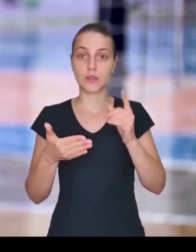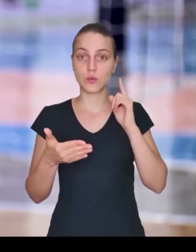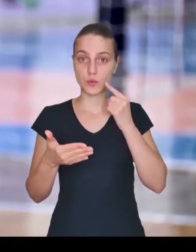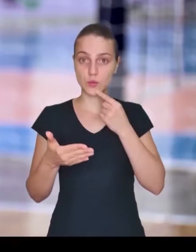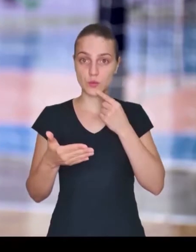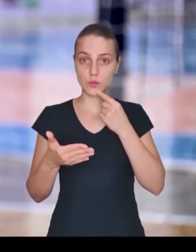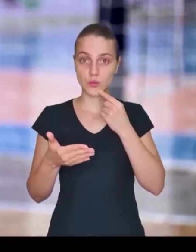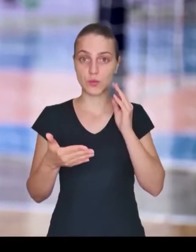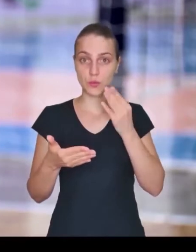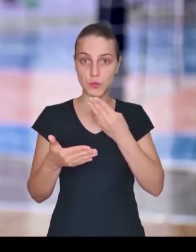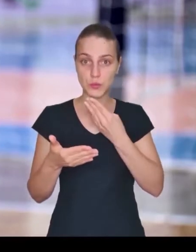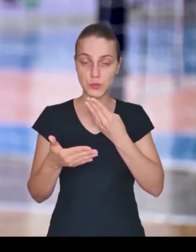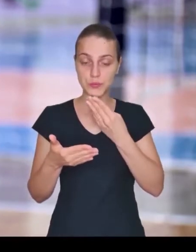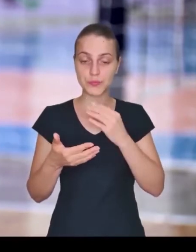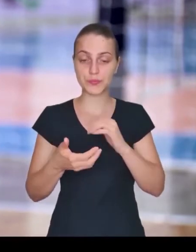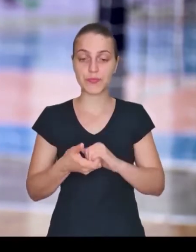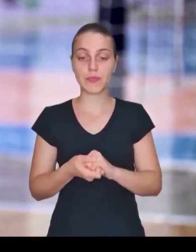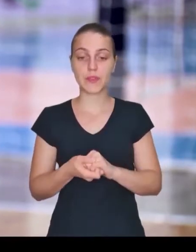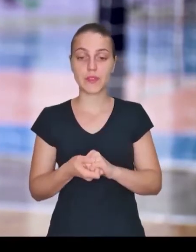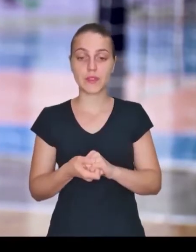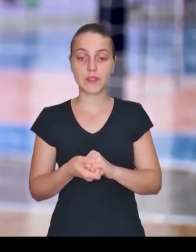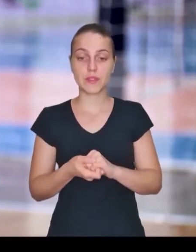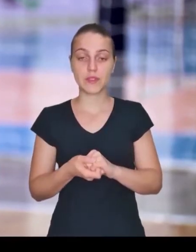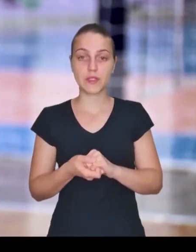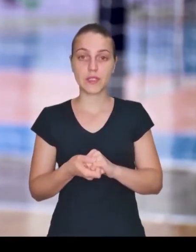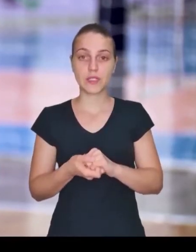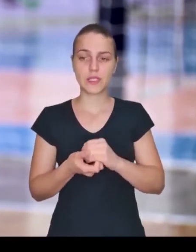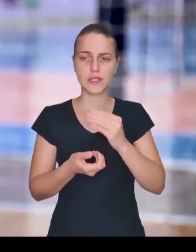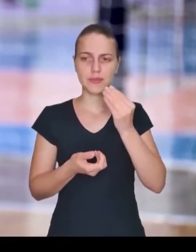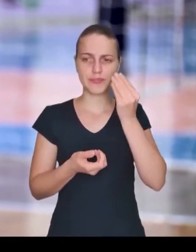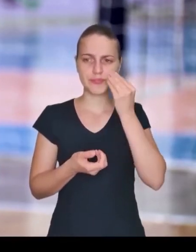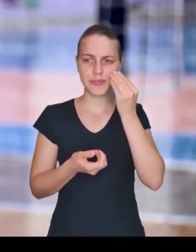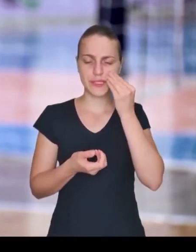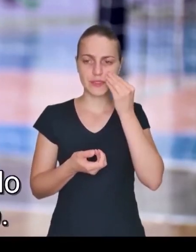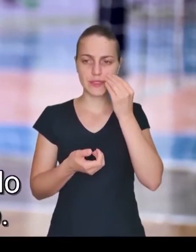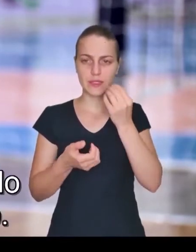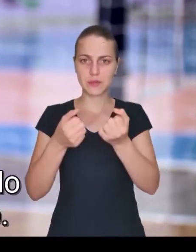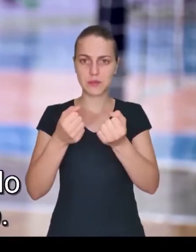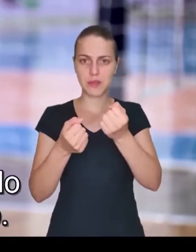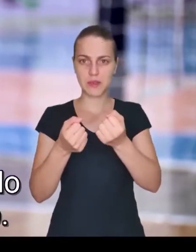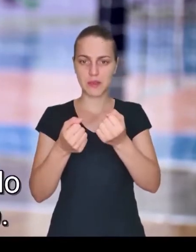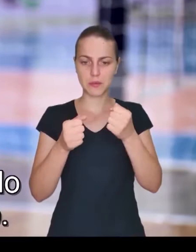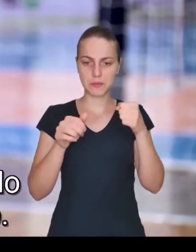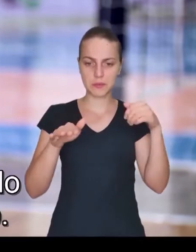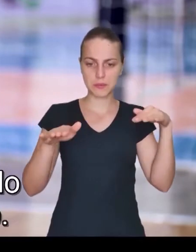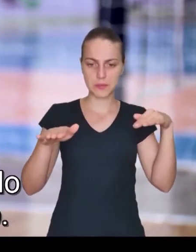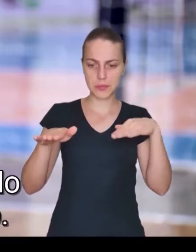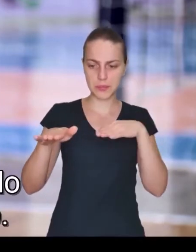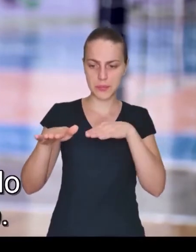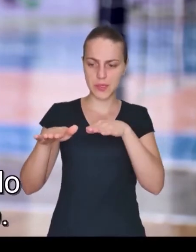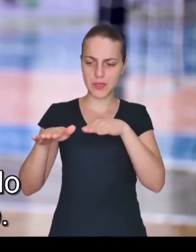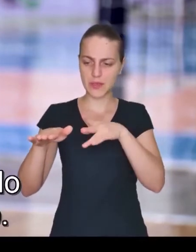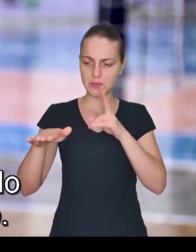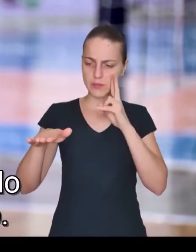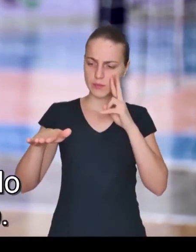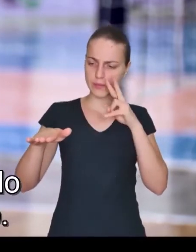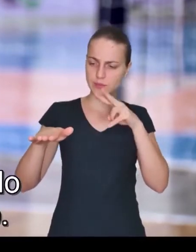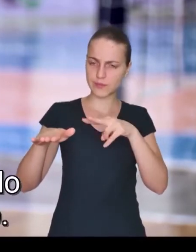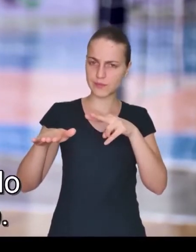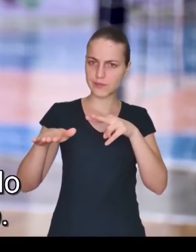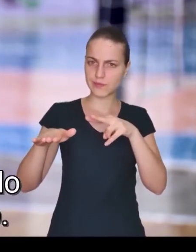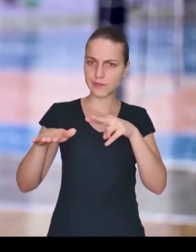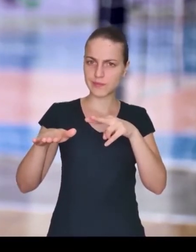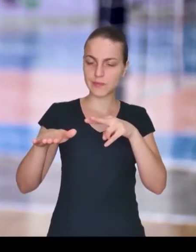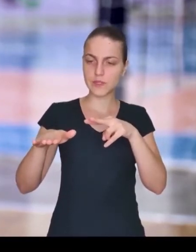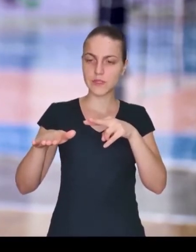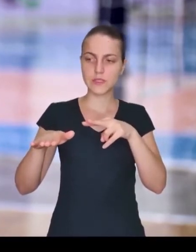eu estava tentando estacionar o meu veículo num supermercado e avistei uma vaga com um veículo sem um cartão de